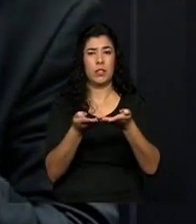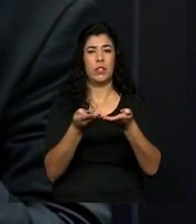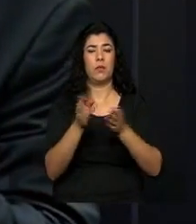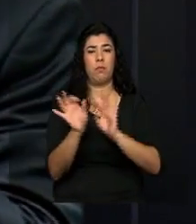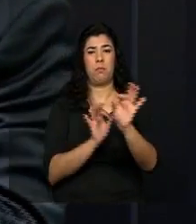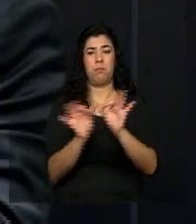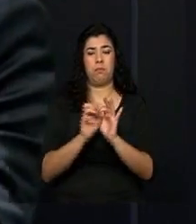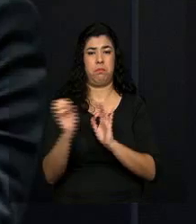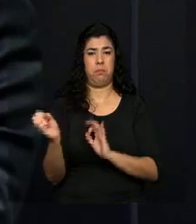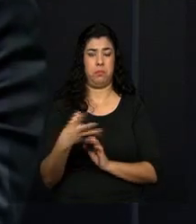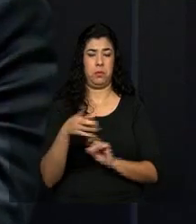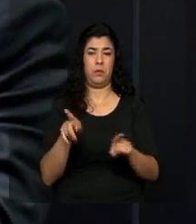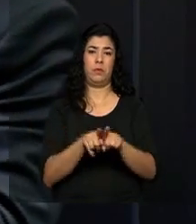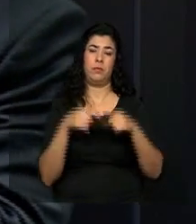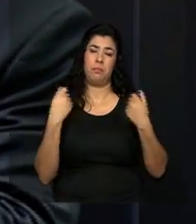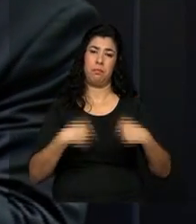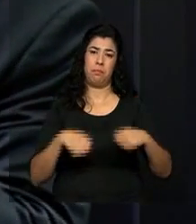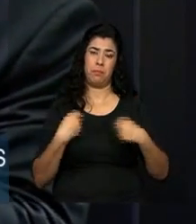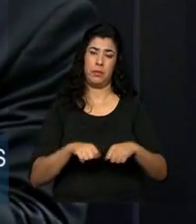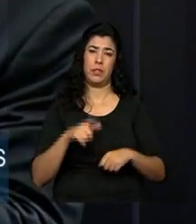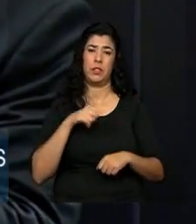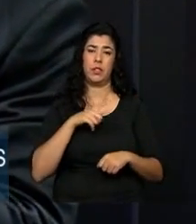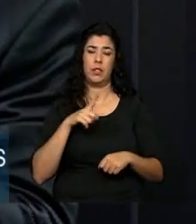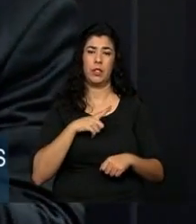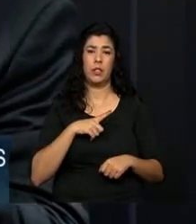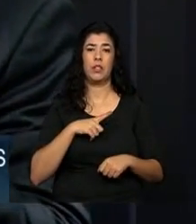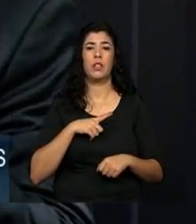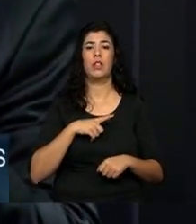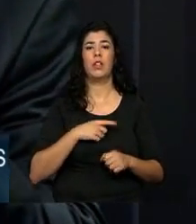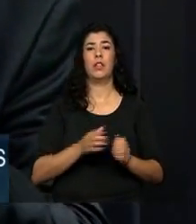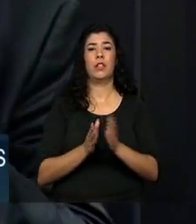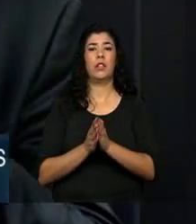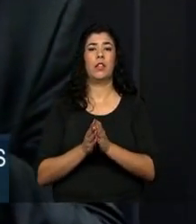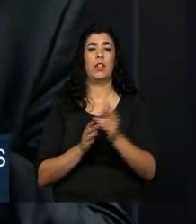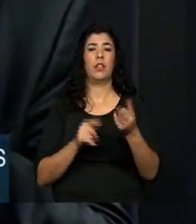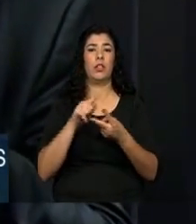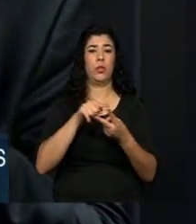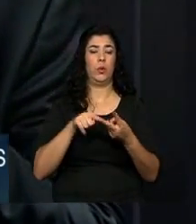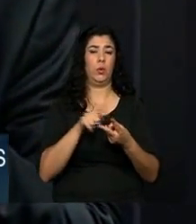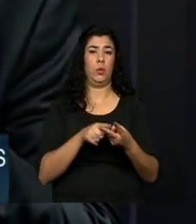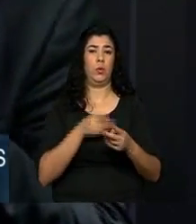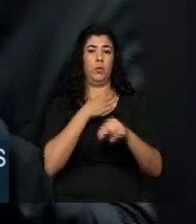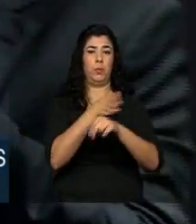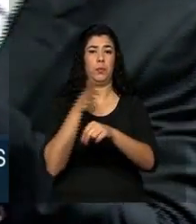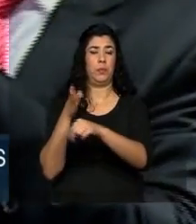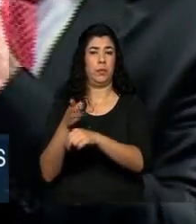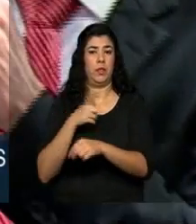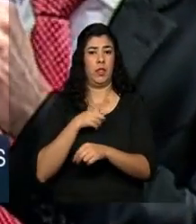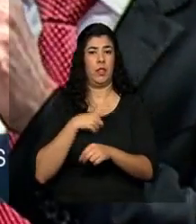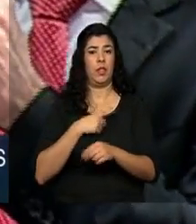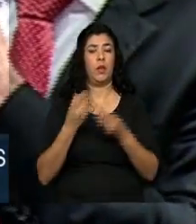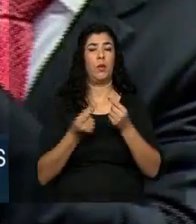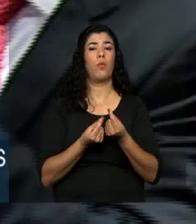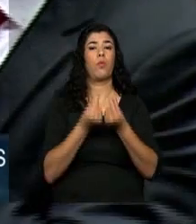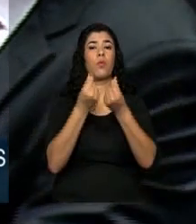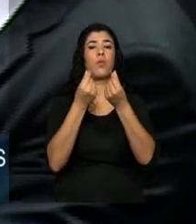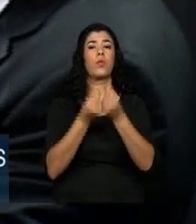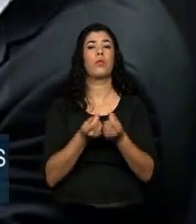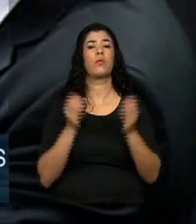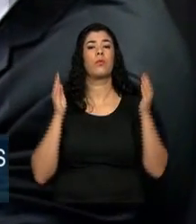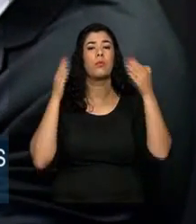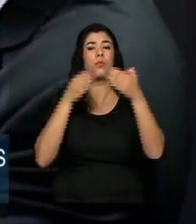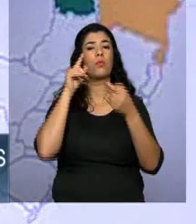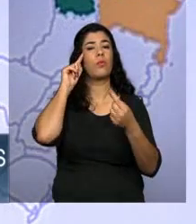um projeto também há necessidade que se tenha do parte da do do Empreendedor a colocação do recurso no projeto